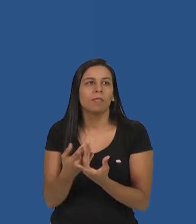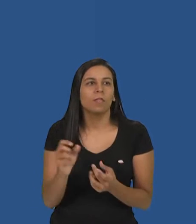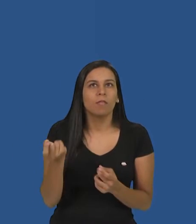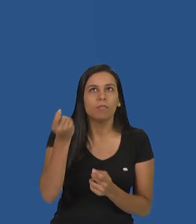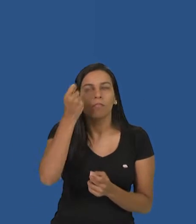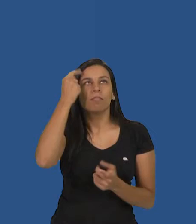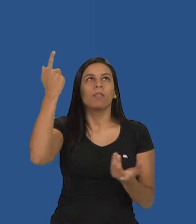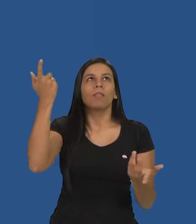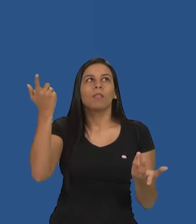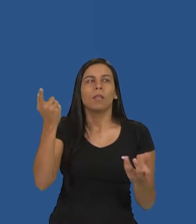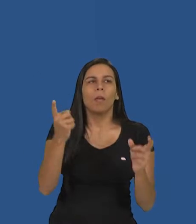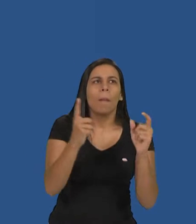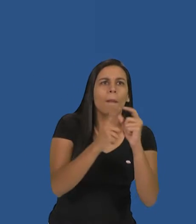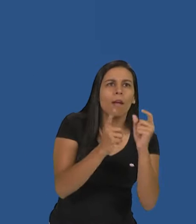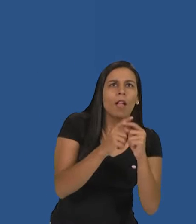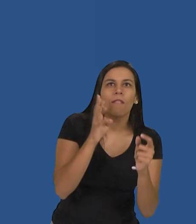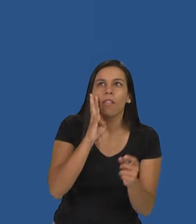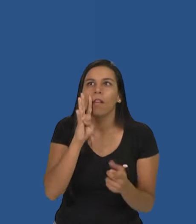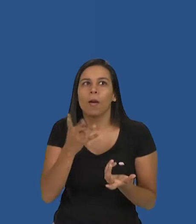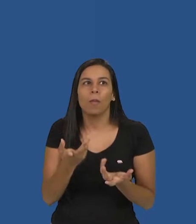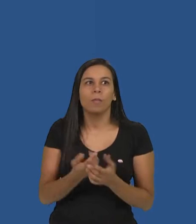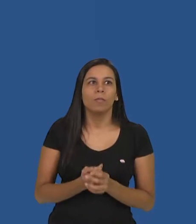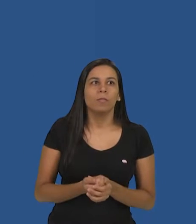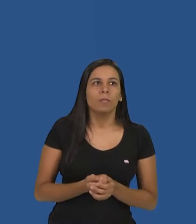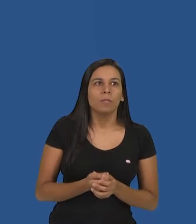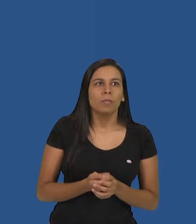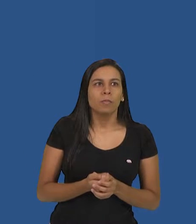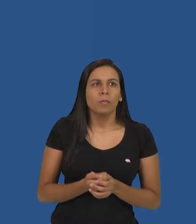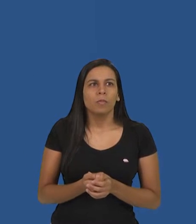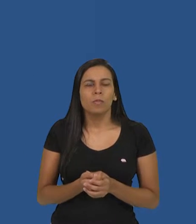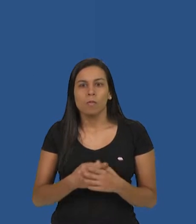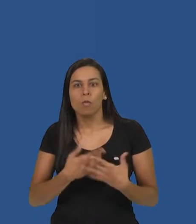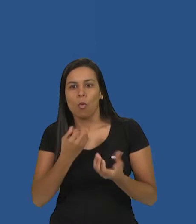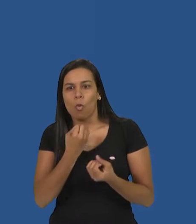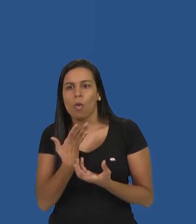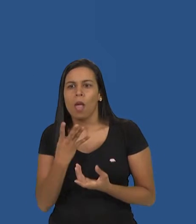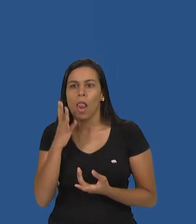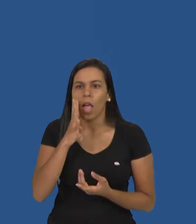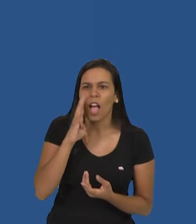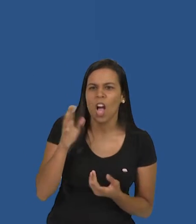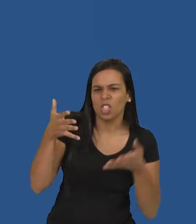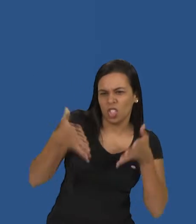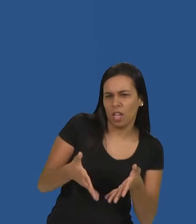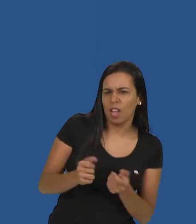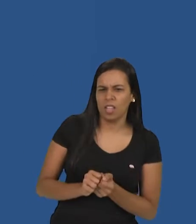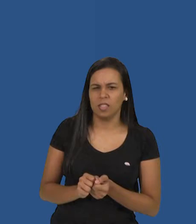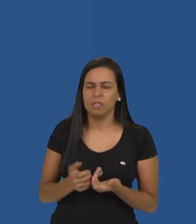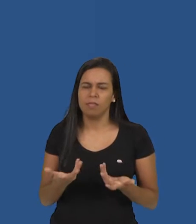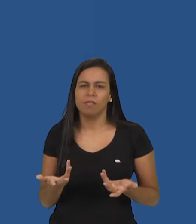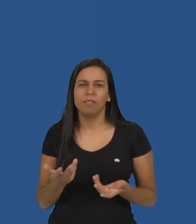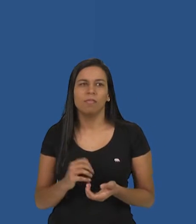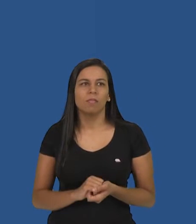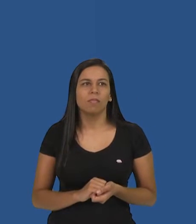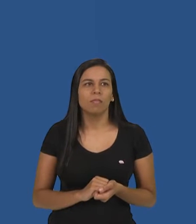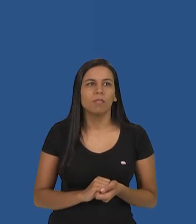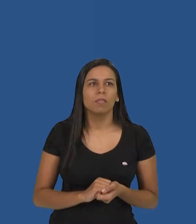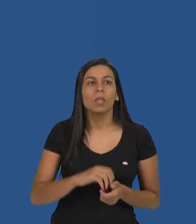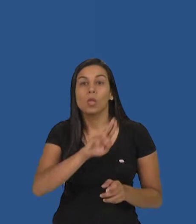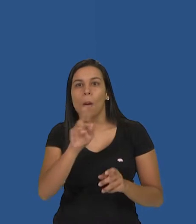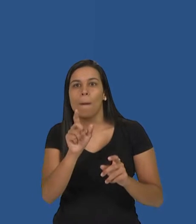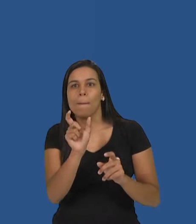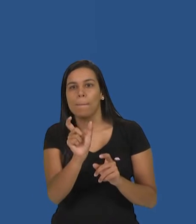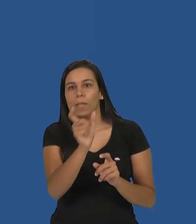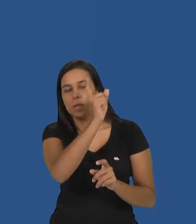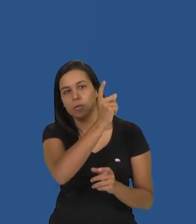de vocês uma palavra legal aí. Por exemplo, uma situação muito legal, engraçada, chata, constrangedora. Então o charocada, que ali sozinho não valia